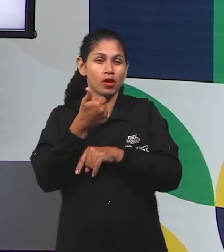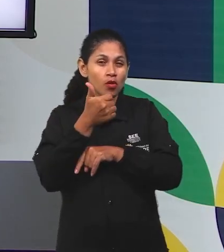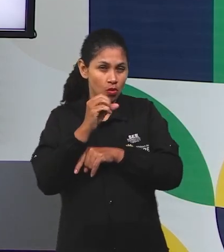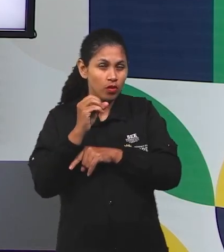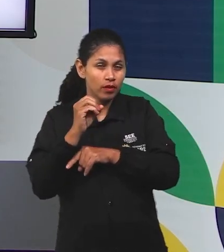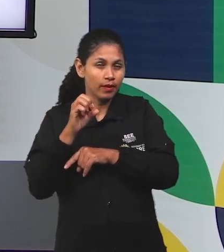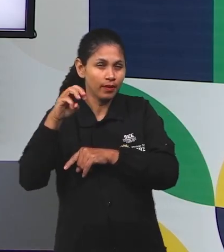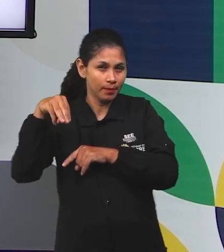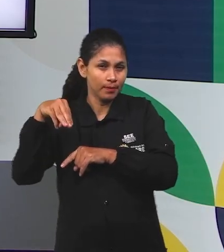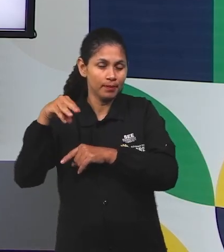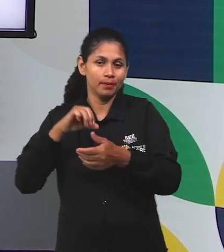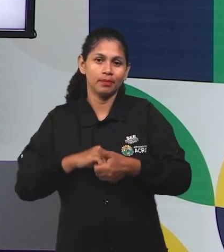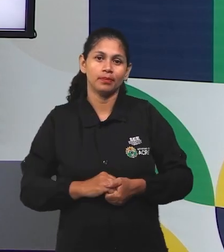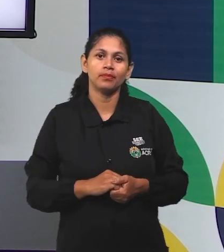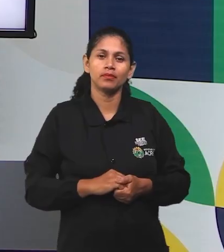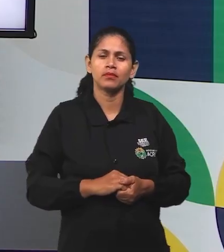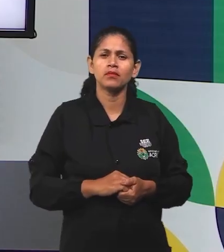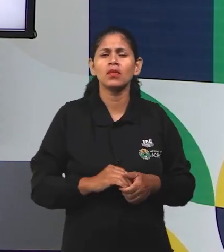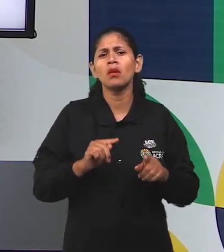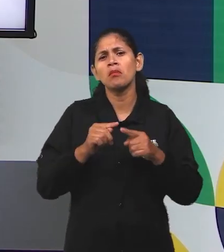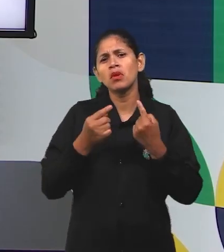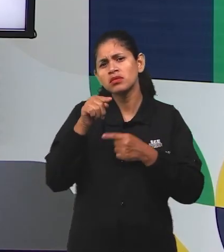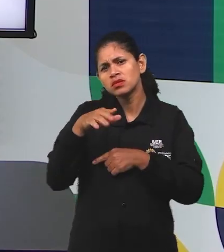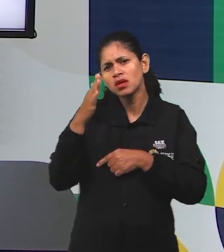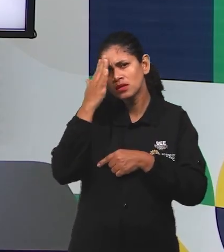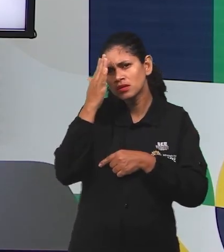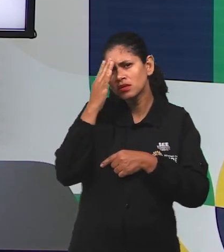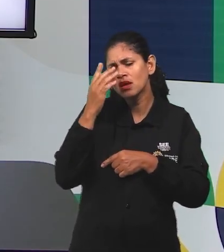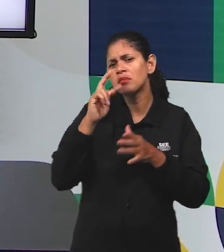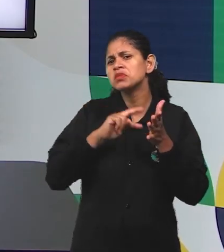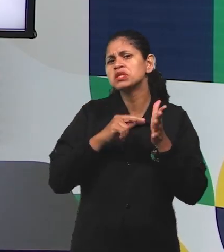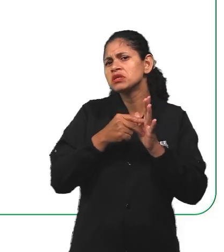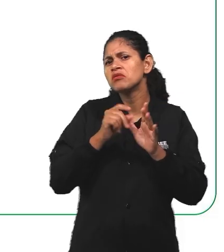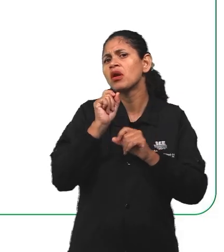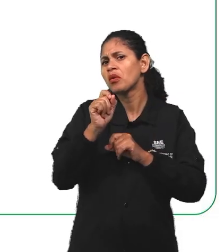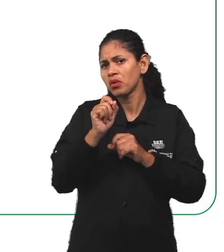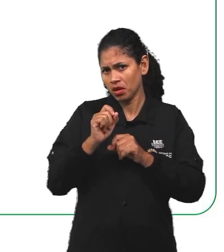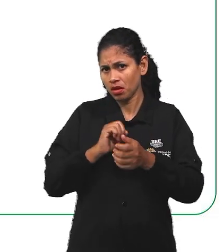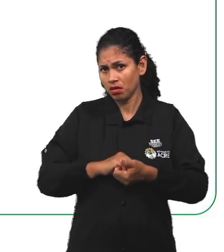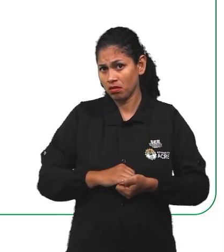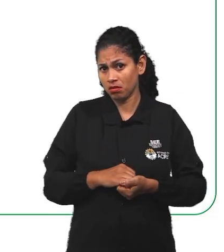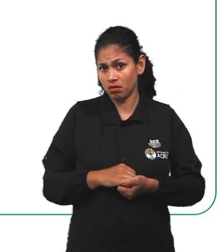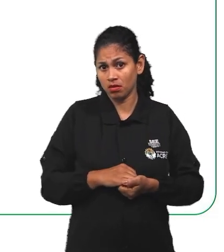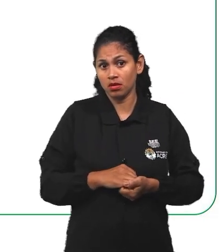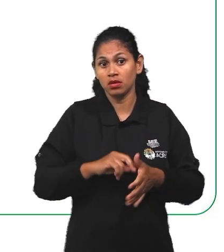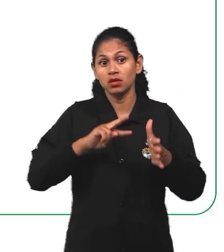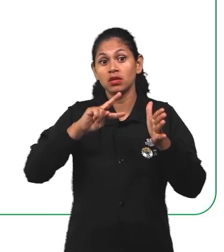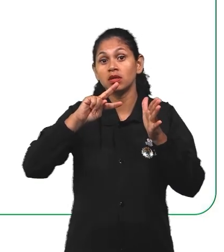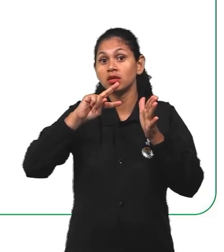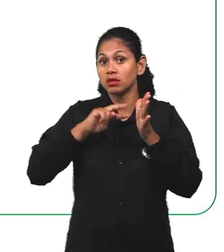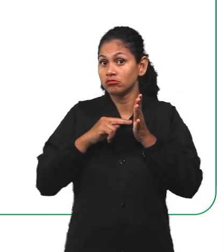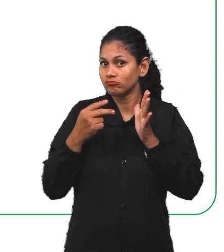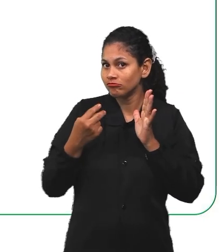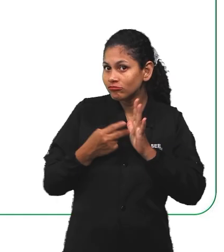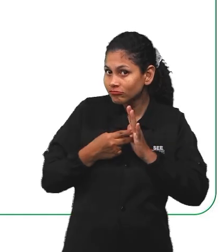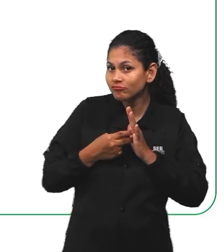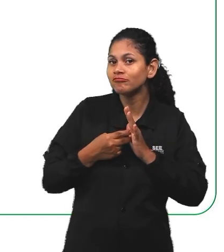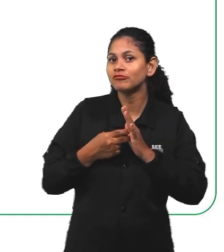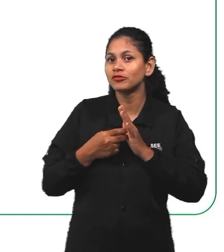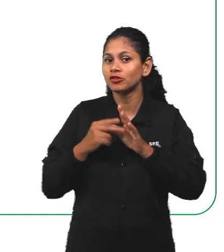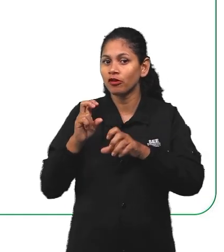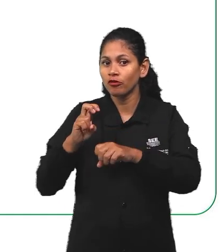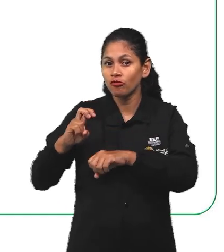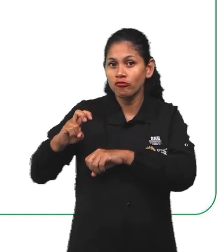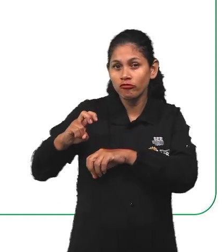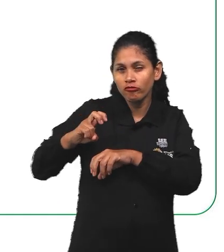significa? Você saberia me responder? Vamos ver o que é? Olha só, significa que o atleta avançou